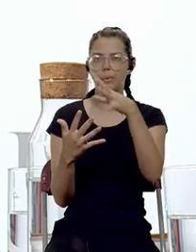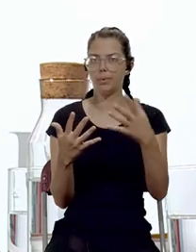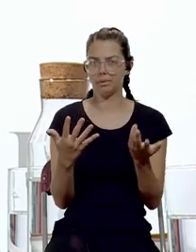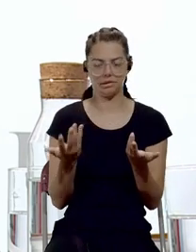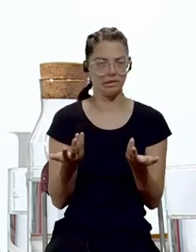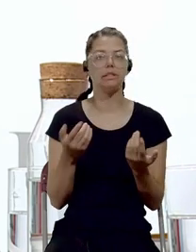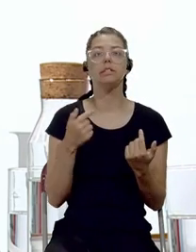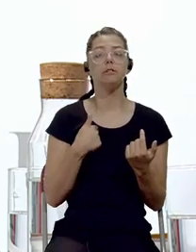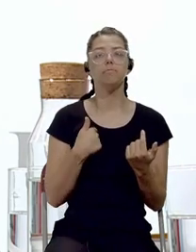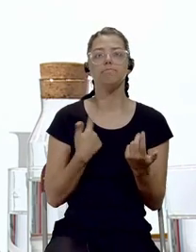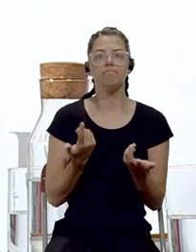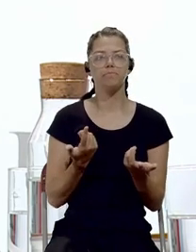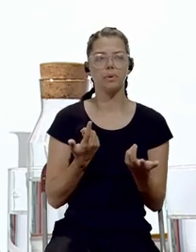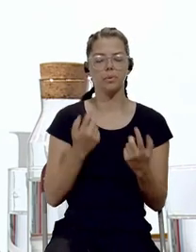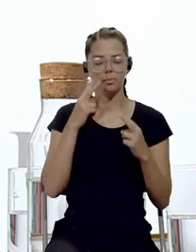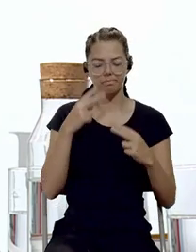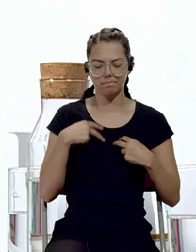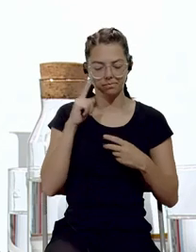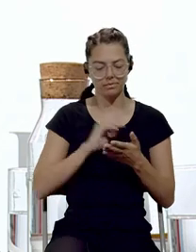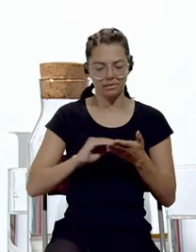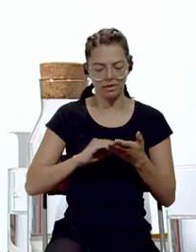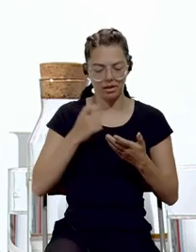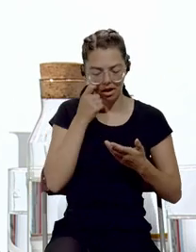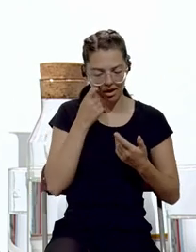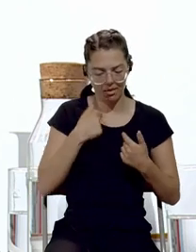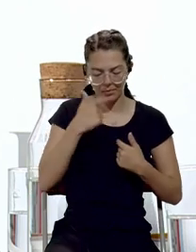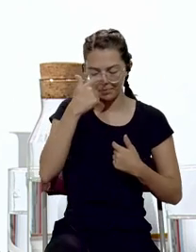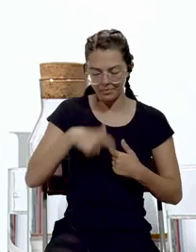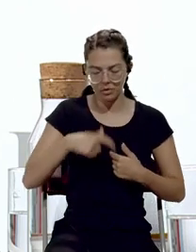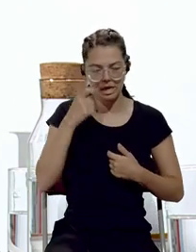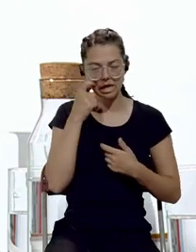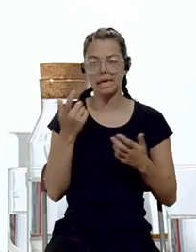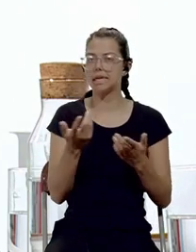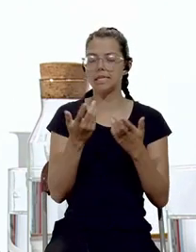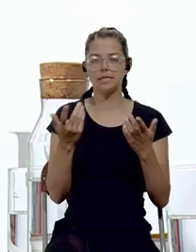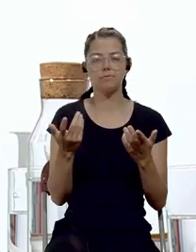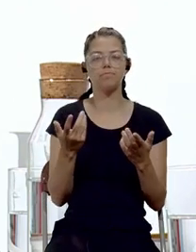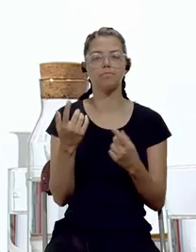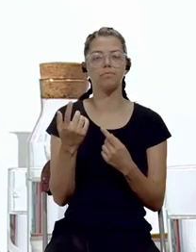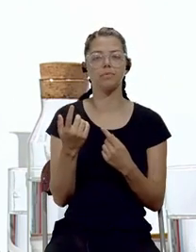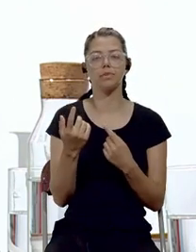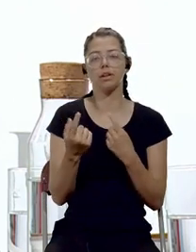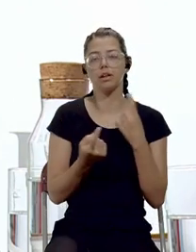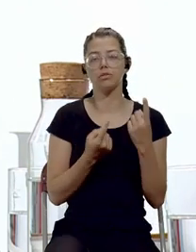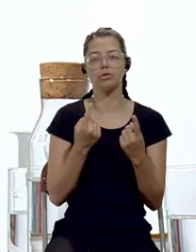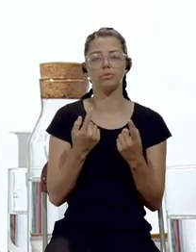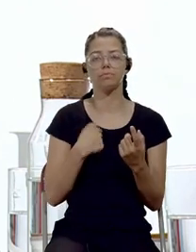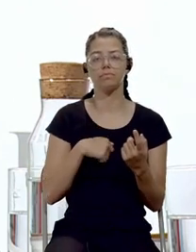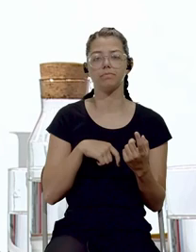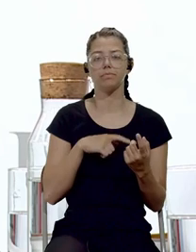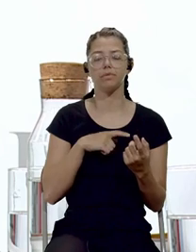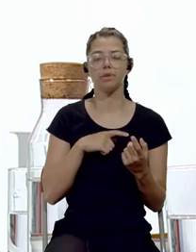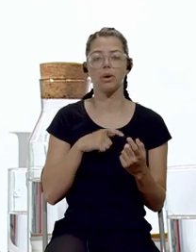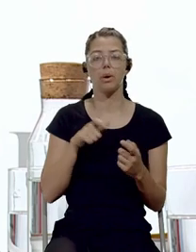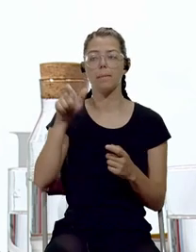Esta ideia de quem é que eu sou enquanto escritora, não é? Que pessoa é que é esta que se calhar não corresponde à imagem que nós temos da pessoa